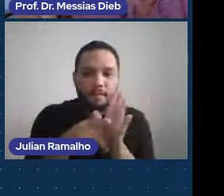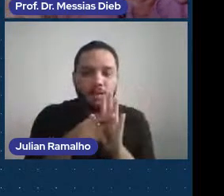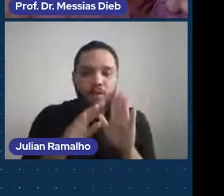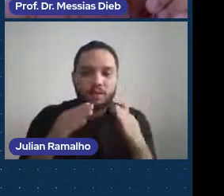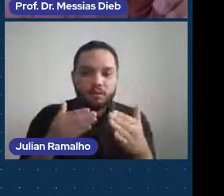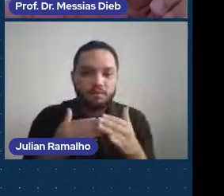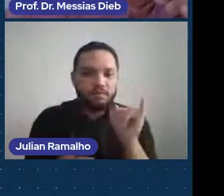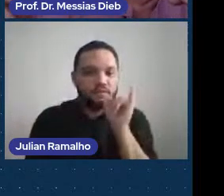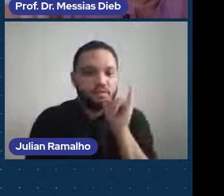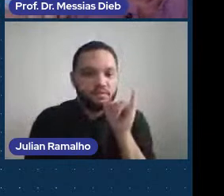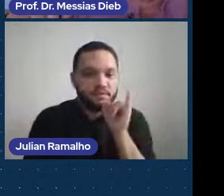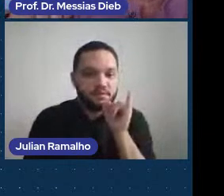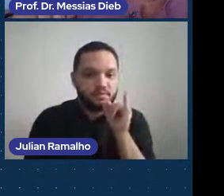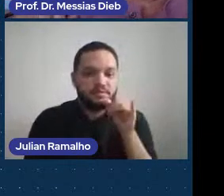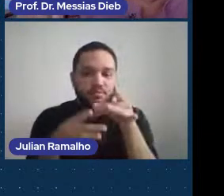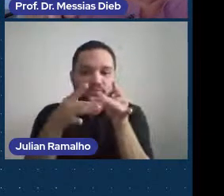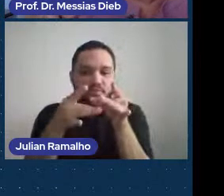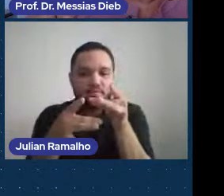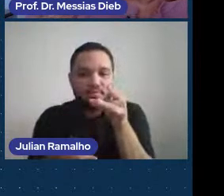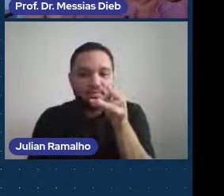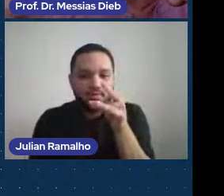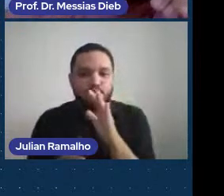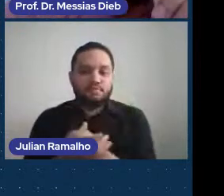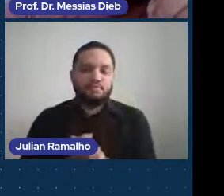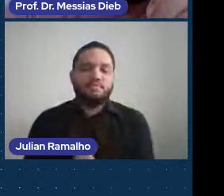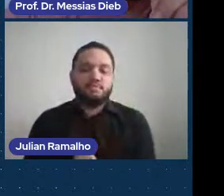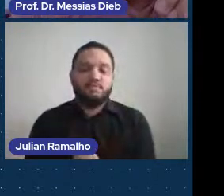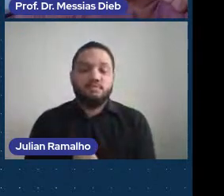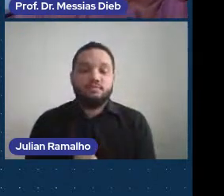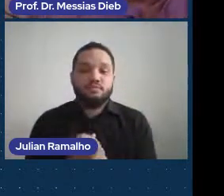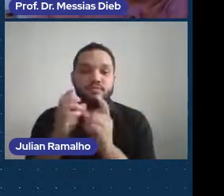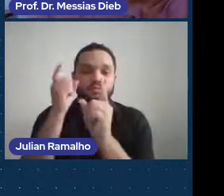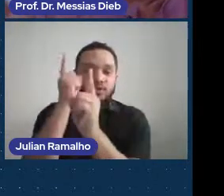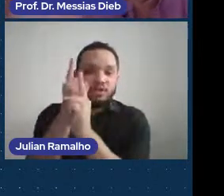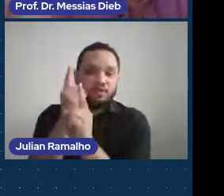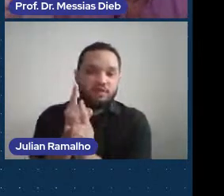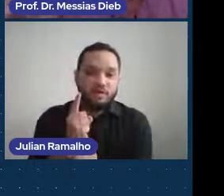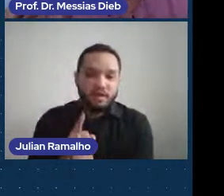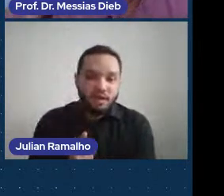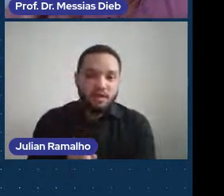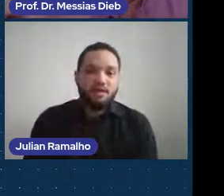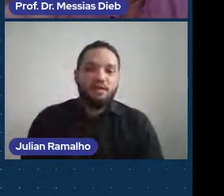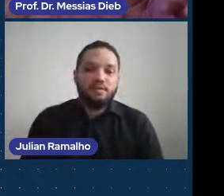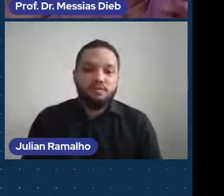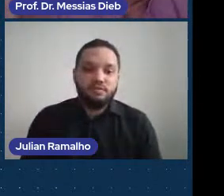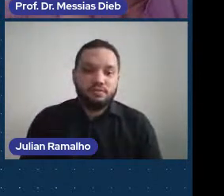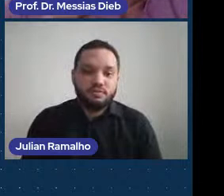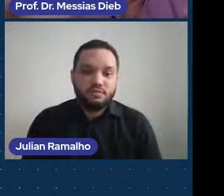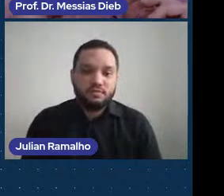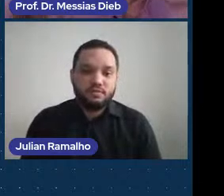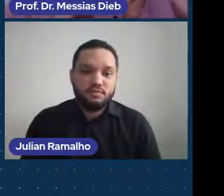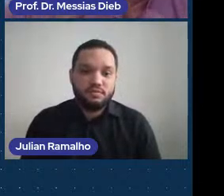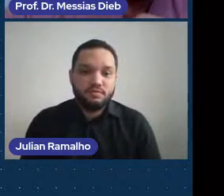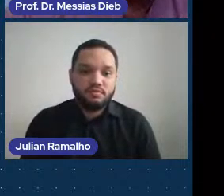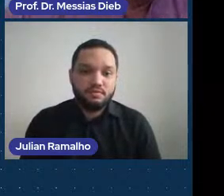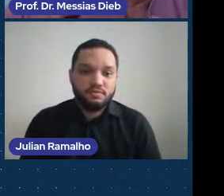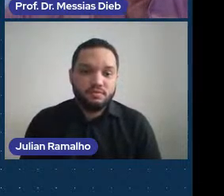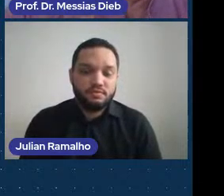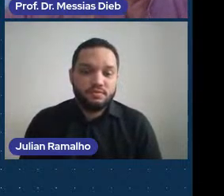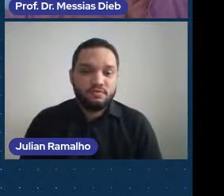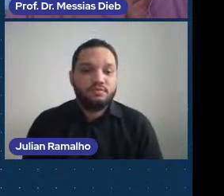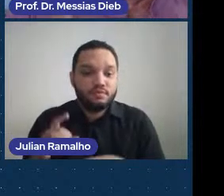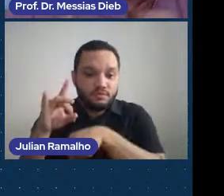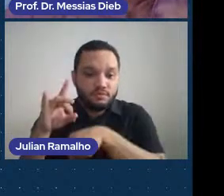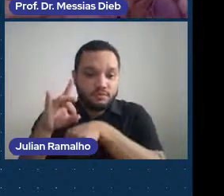por exemplo, descrever, né? Identificar, certo? Então, há também aí, né, essa dica,